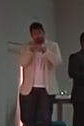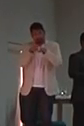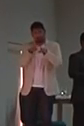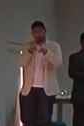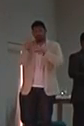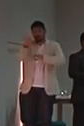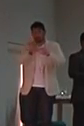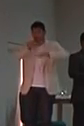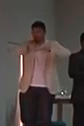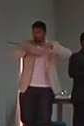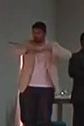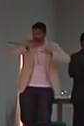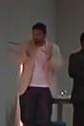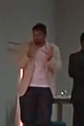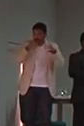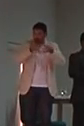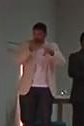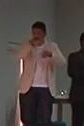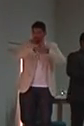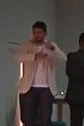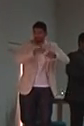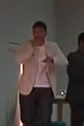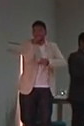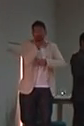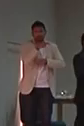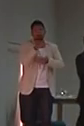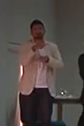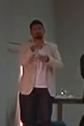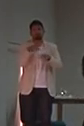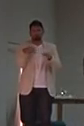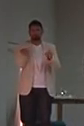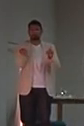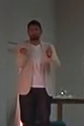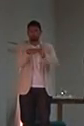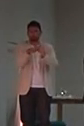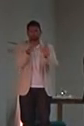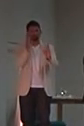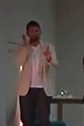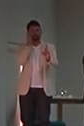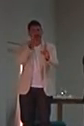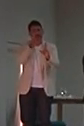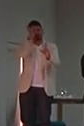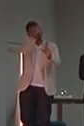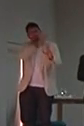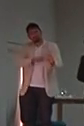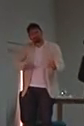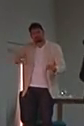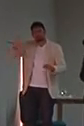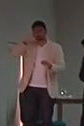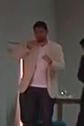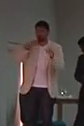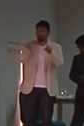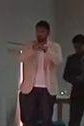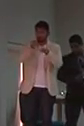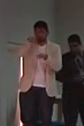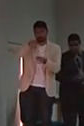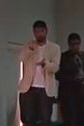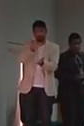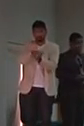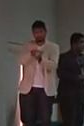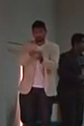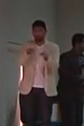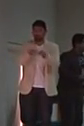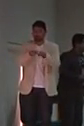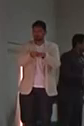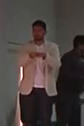que foi referência a nível nacional e a nível do Instituto Federal, quer dizer, de Pernambuco. Desenvolvemos